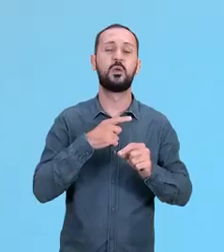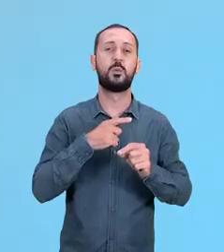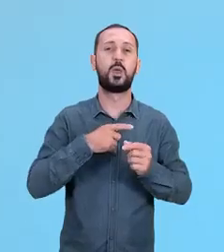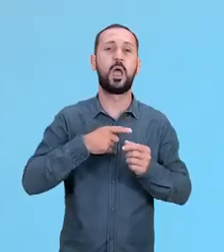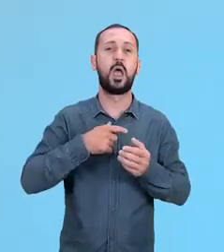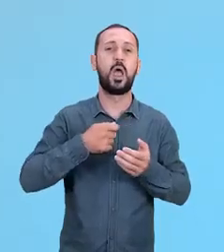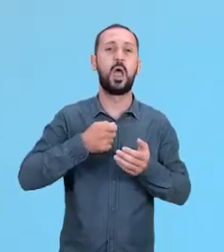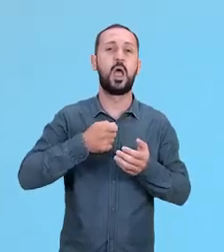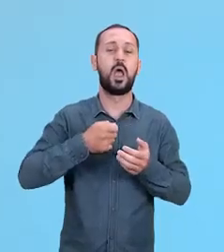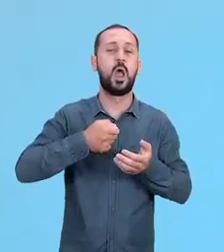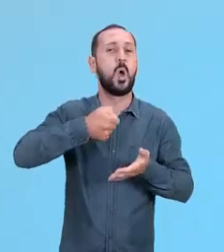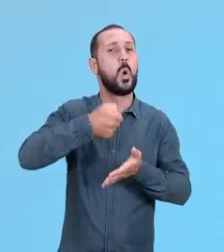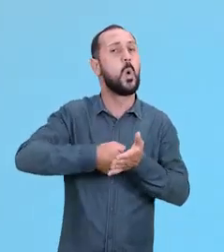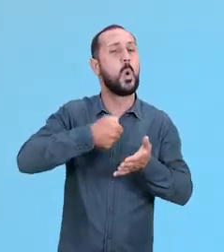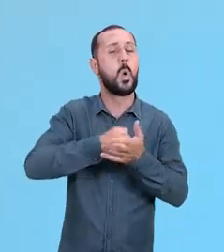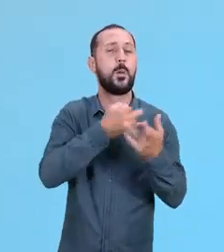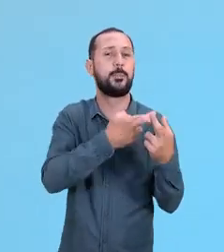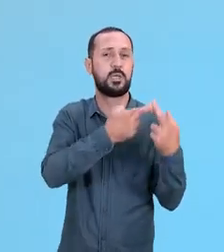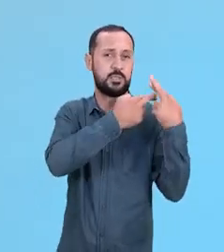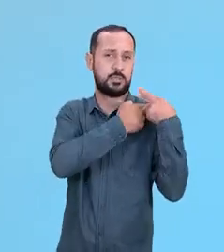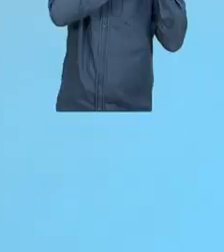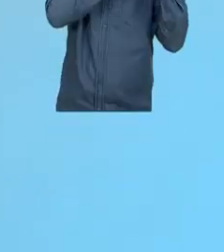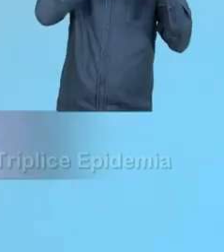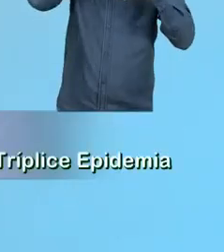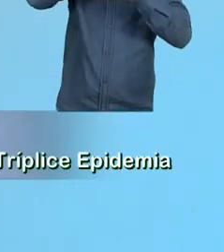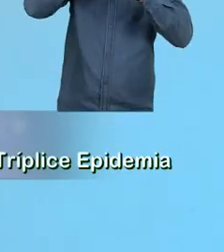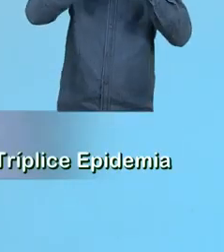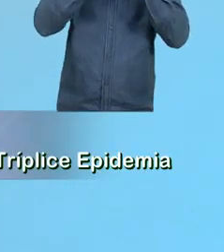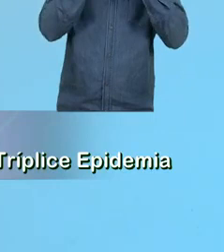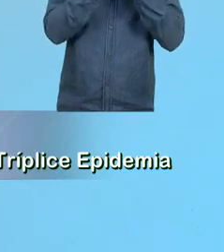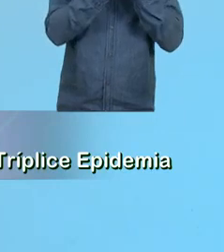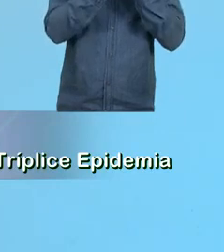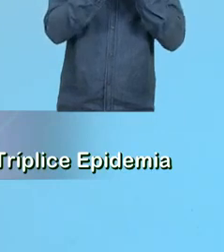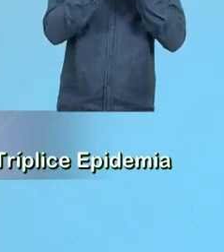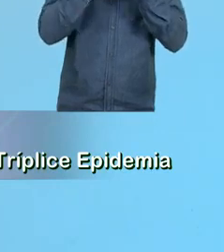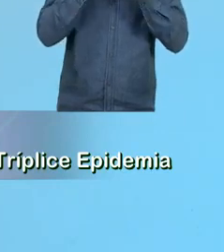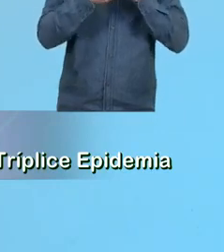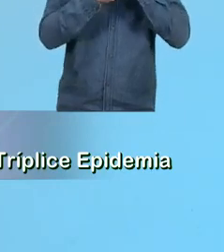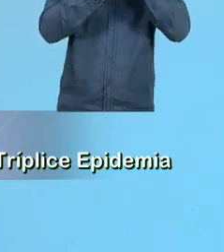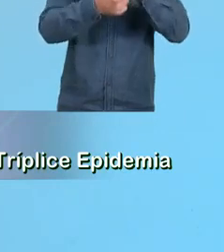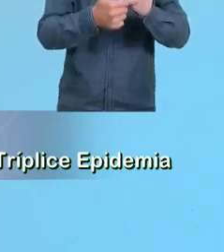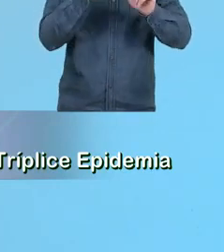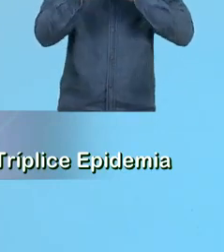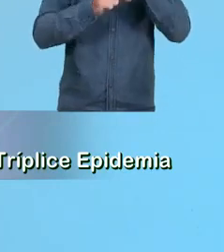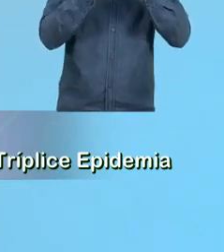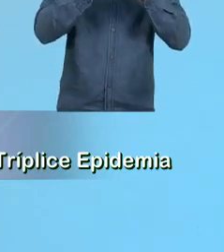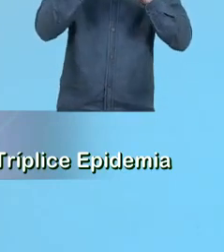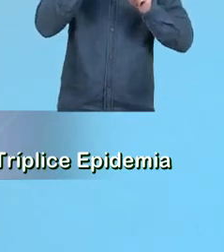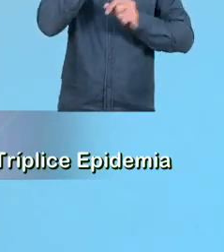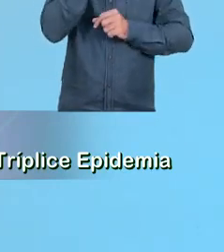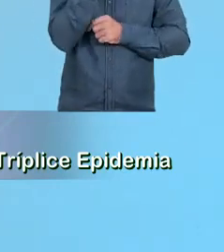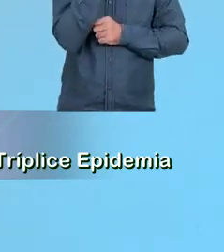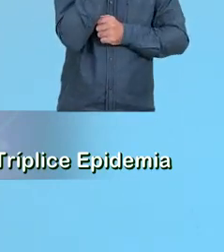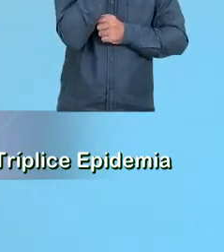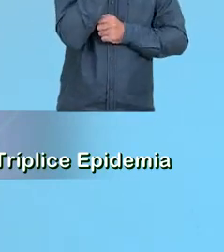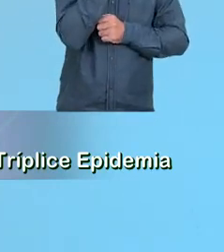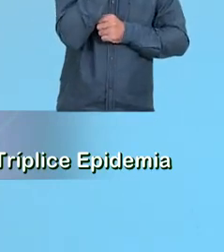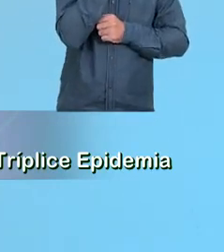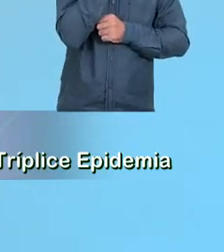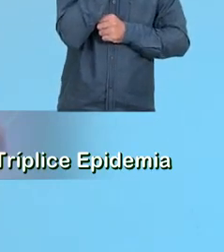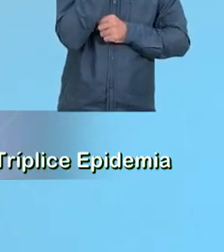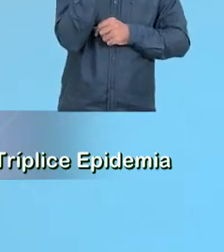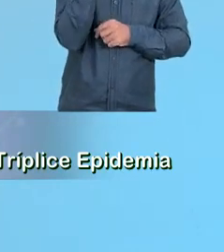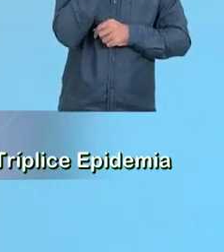dever de apresentar na Assembleia Legislativa alternativas para que nós